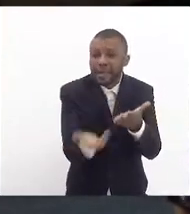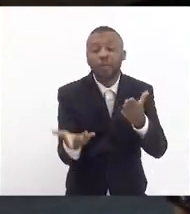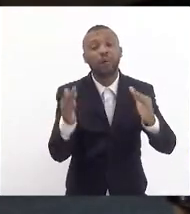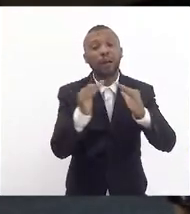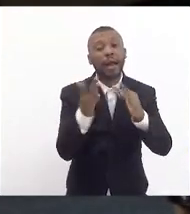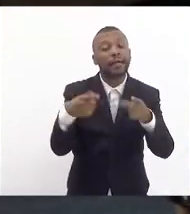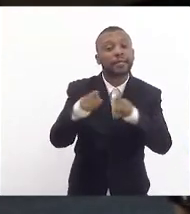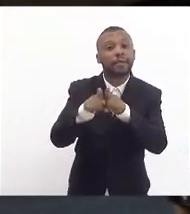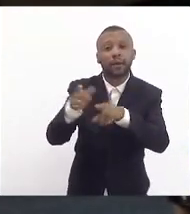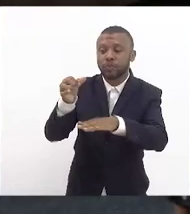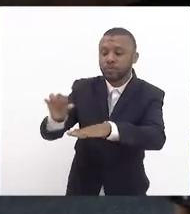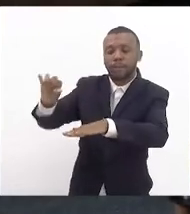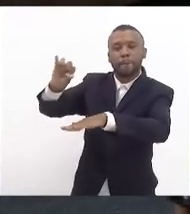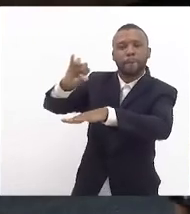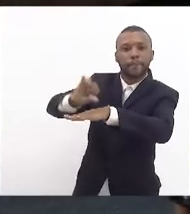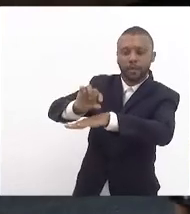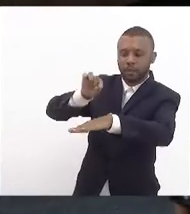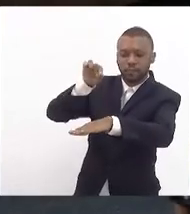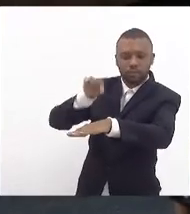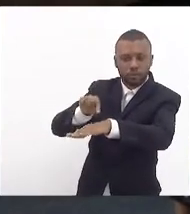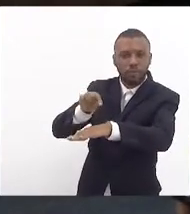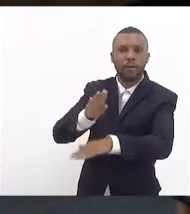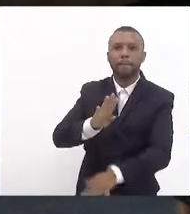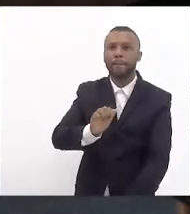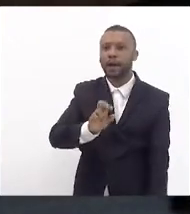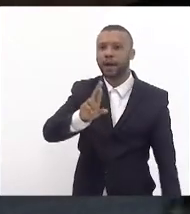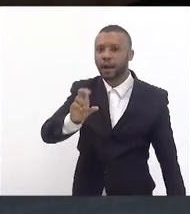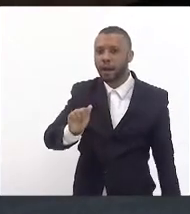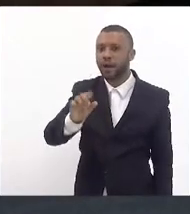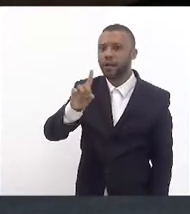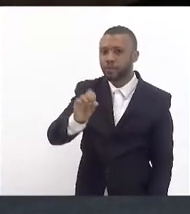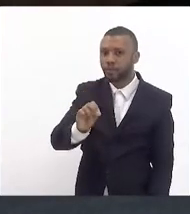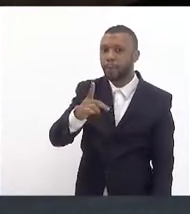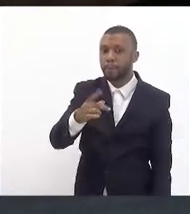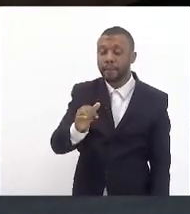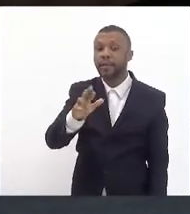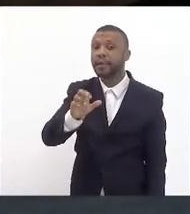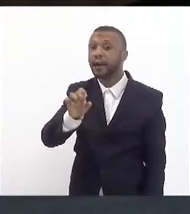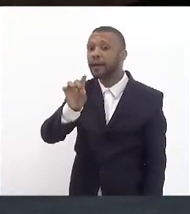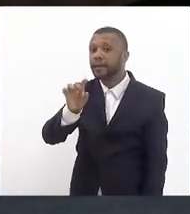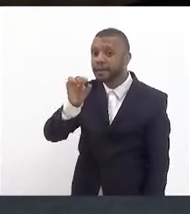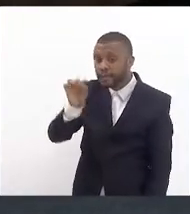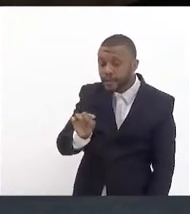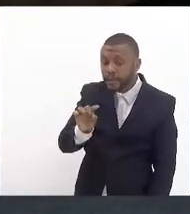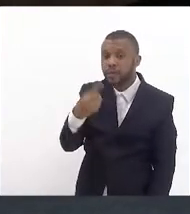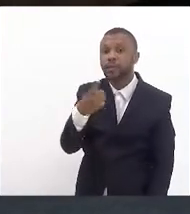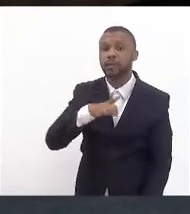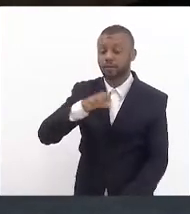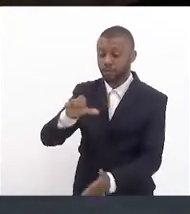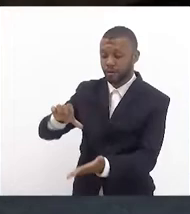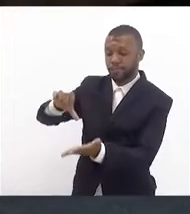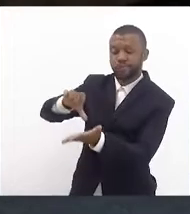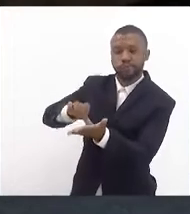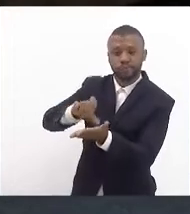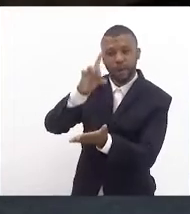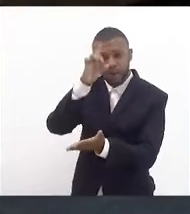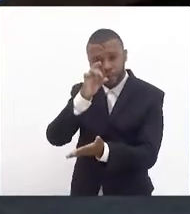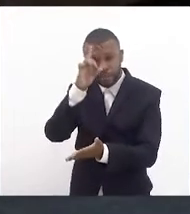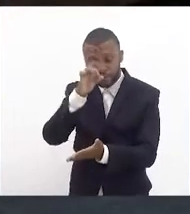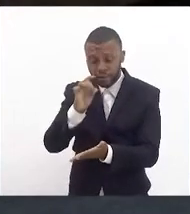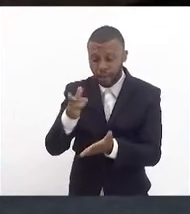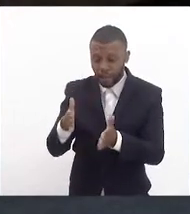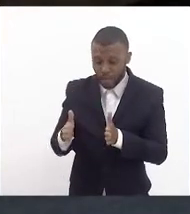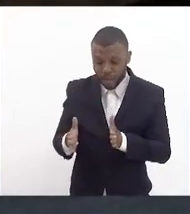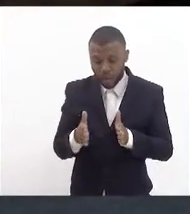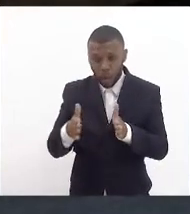centro de Barra do Piraí, onde temos uma grande clínica. O asfalto rachava